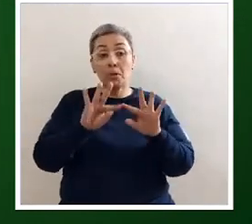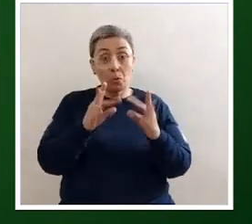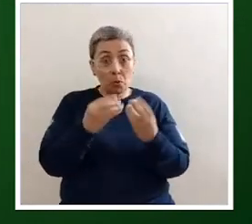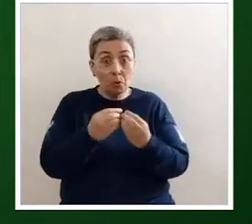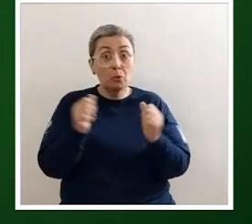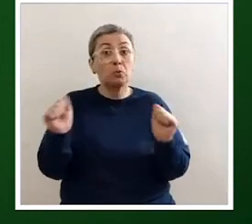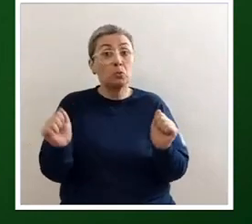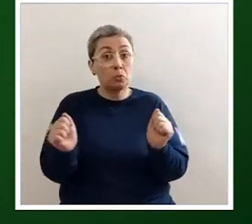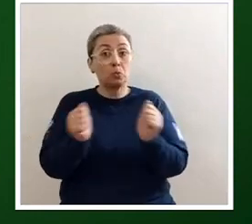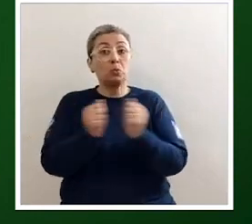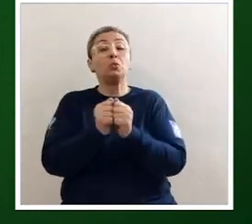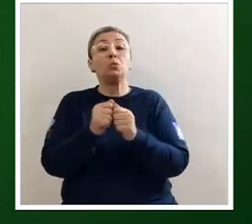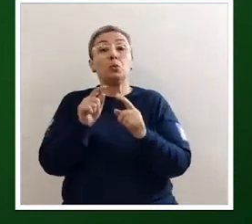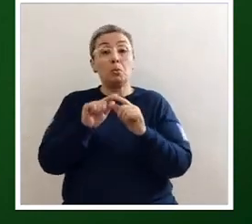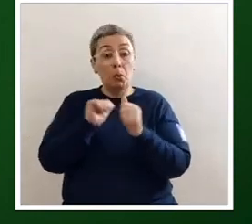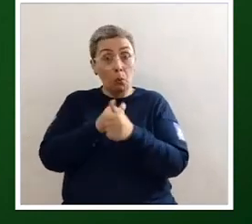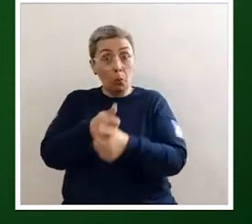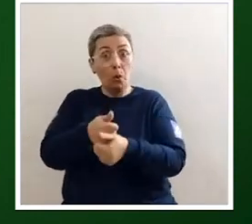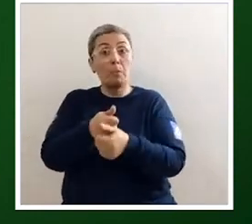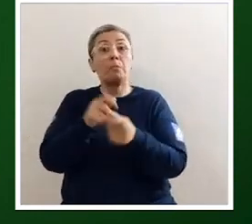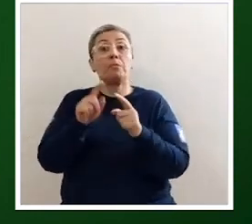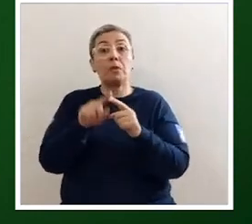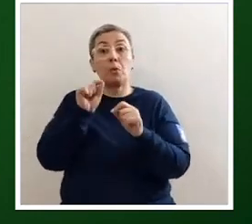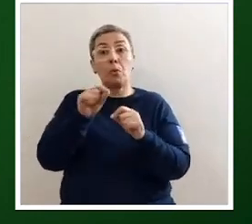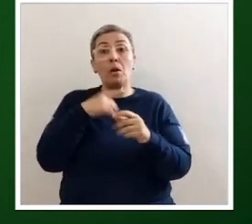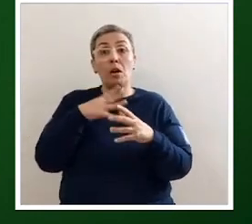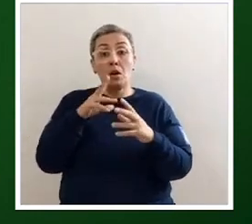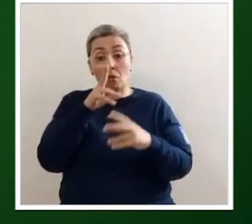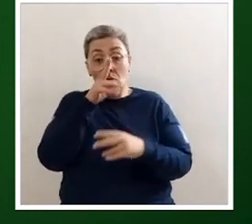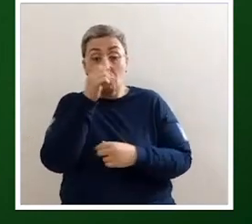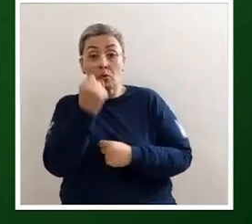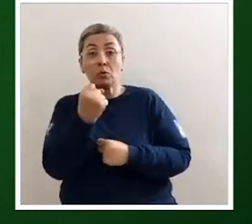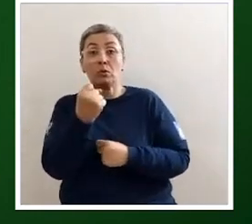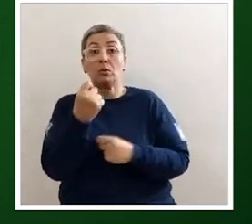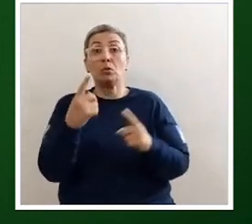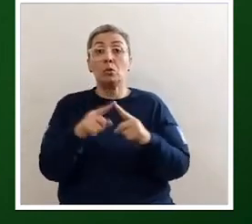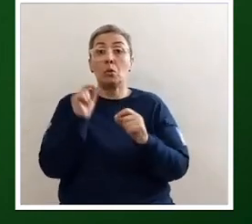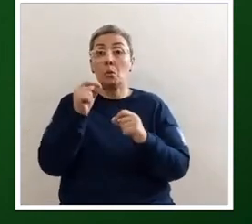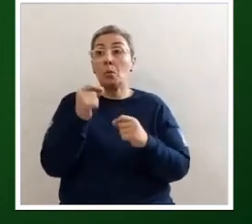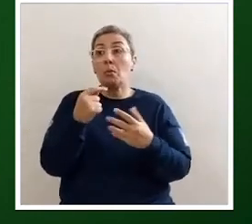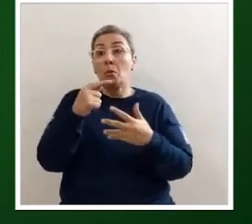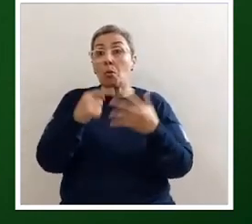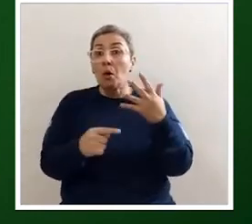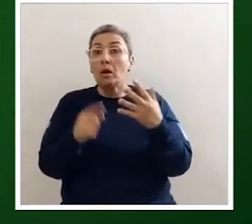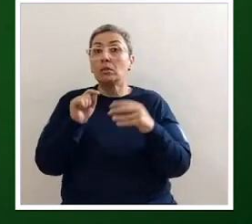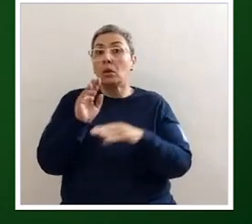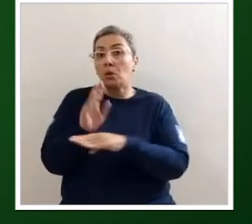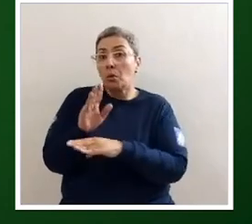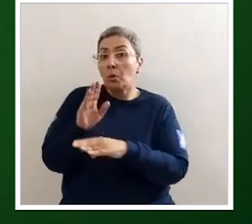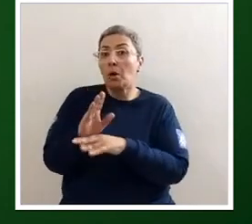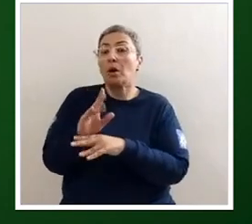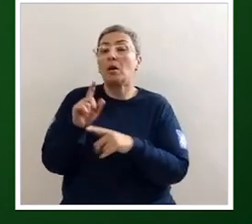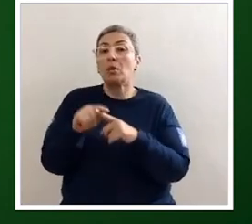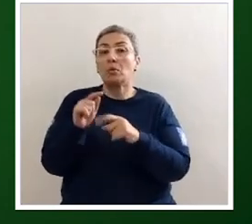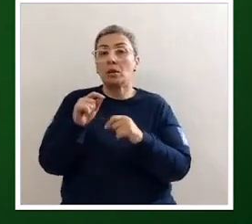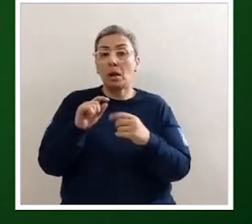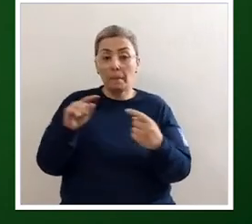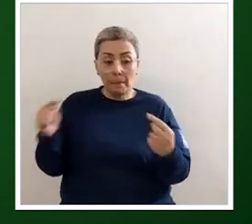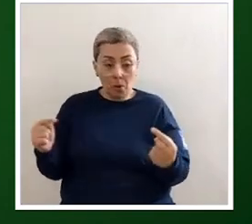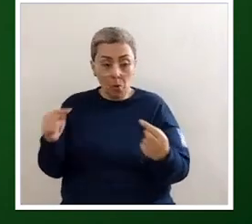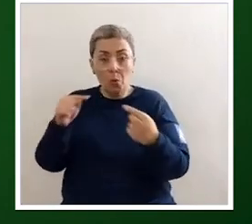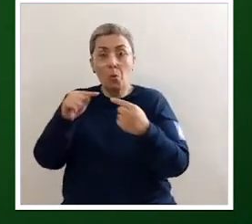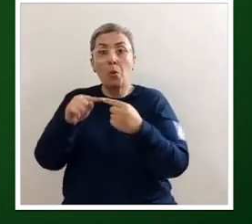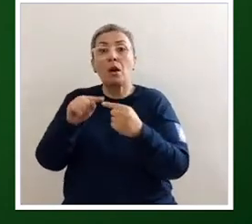família esteja junto acompanhando como a questão de fortalecimento como uma questão de ajudar a fazer essa ponte